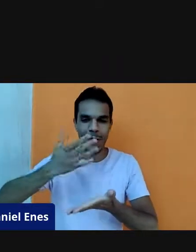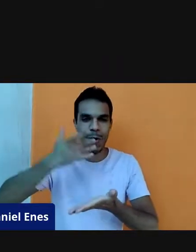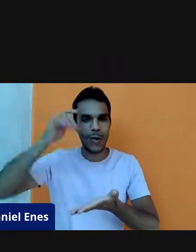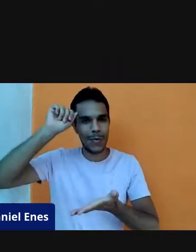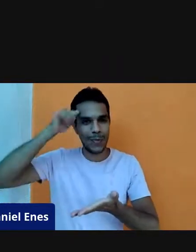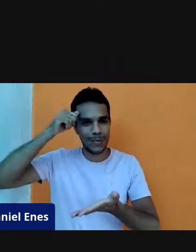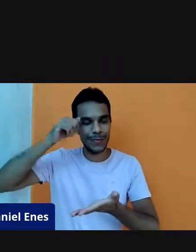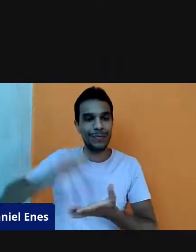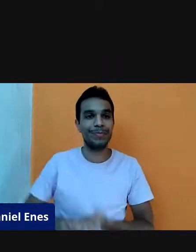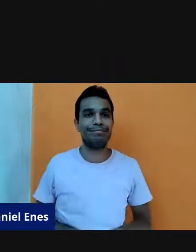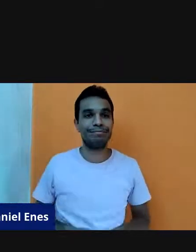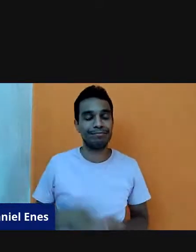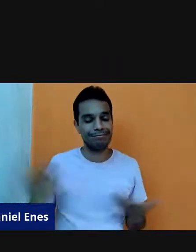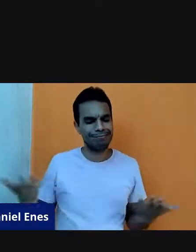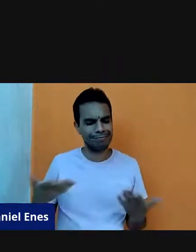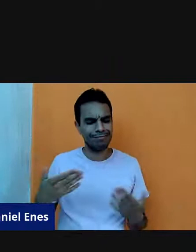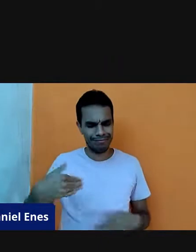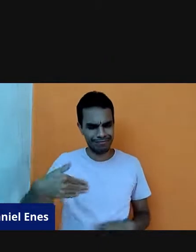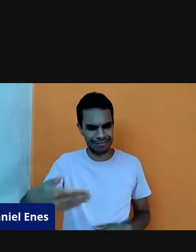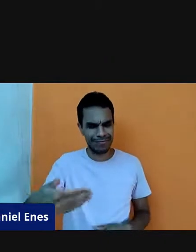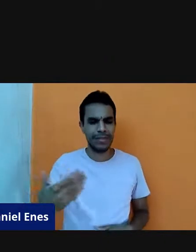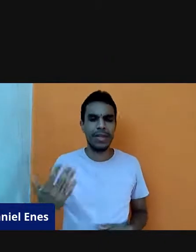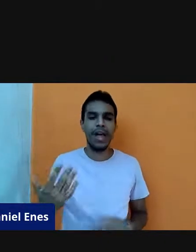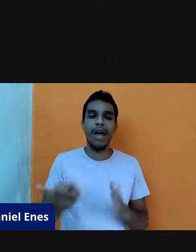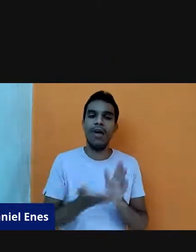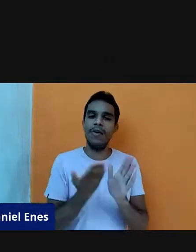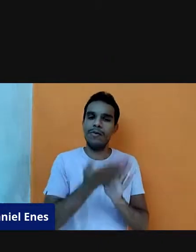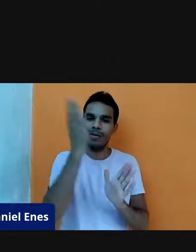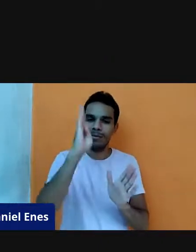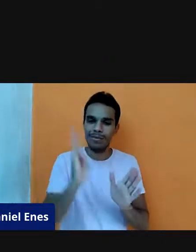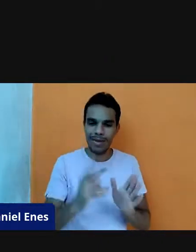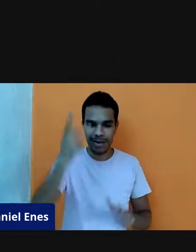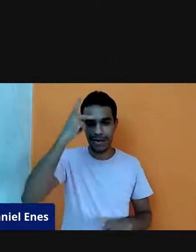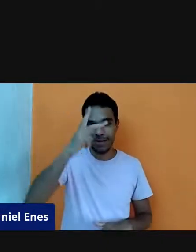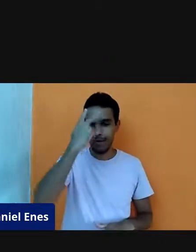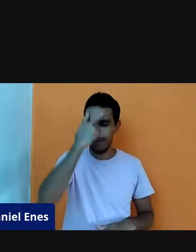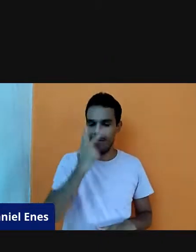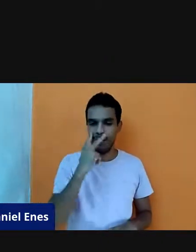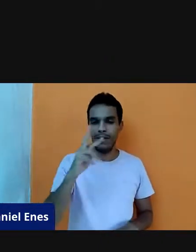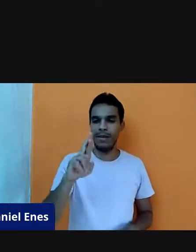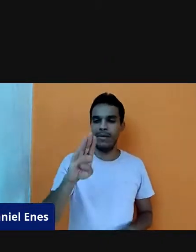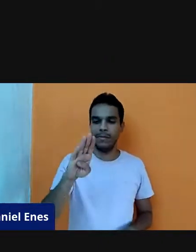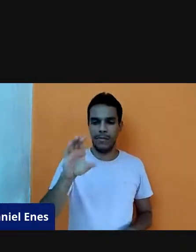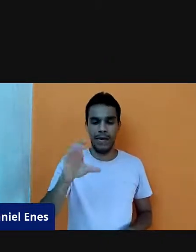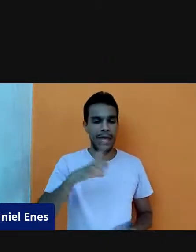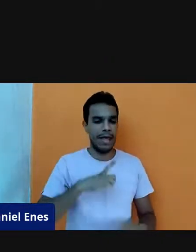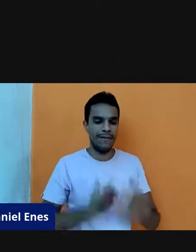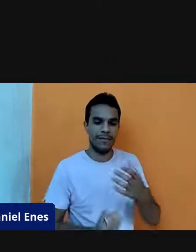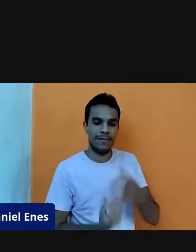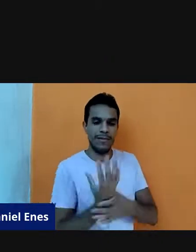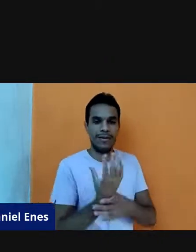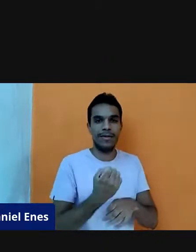lá. A Revista Brasileira para Cegos, RBC, foi fundada em